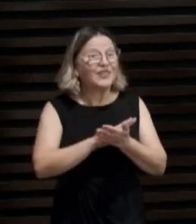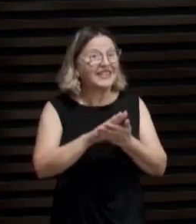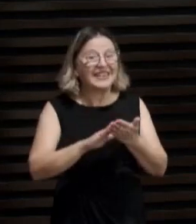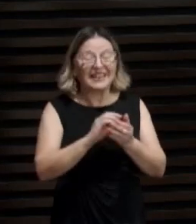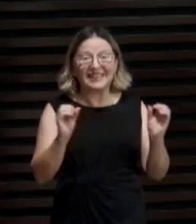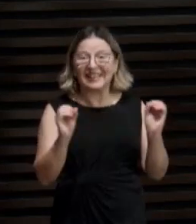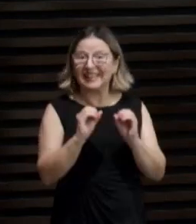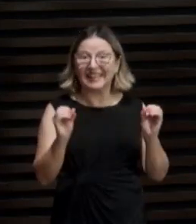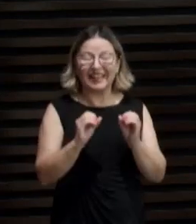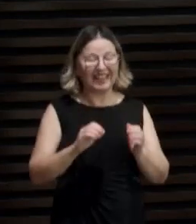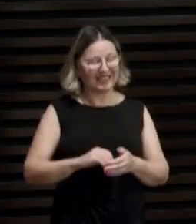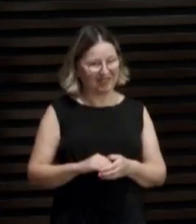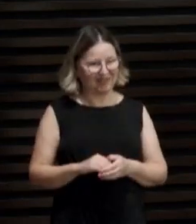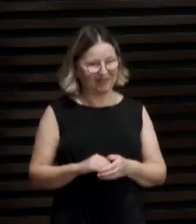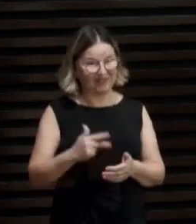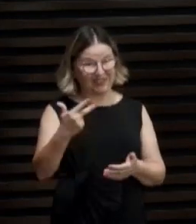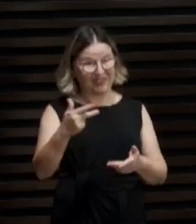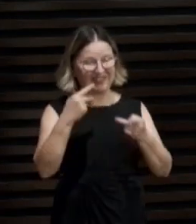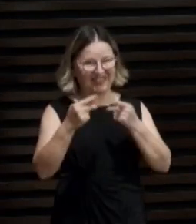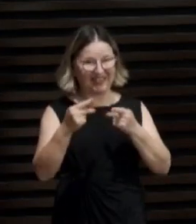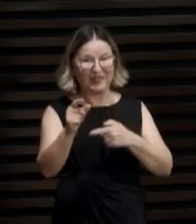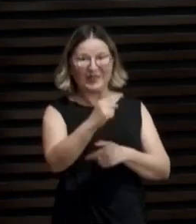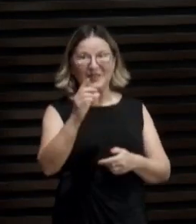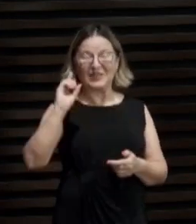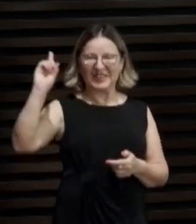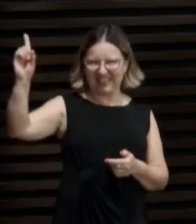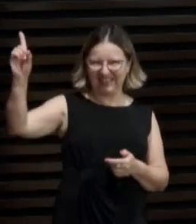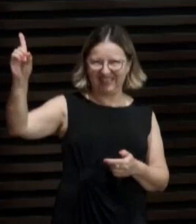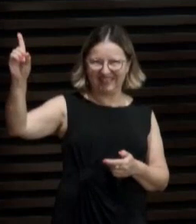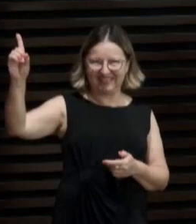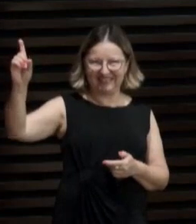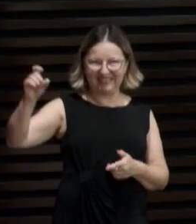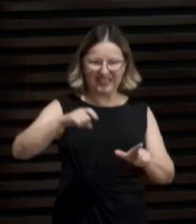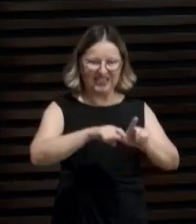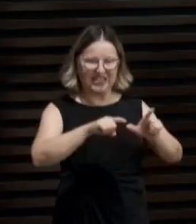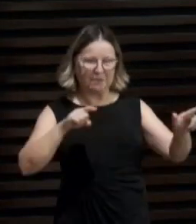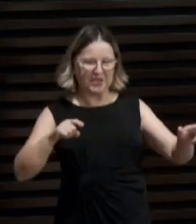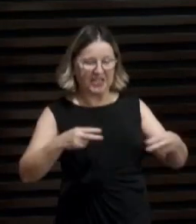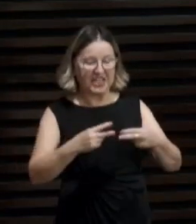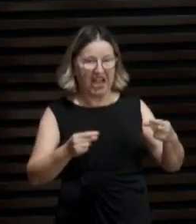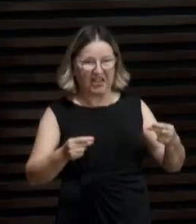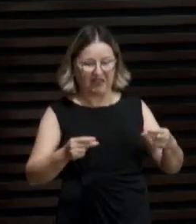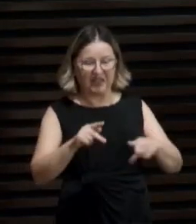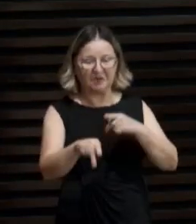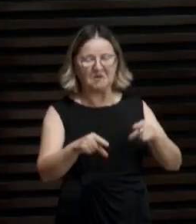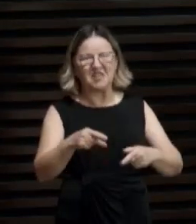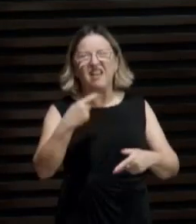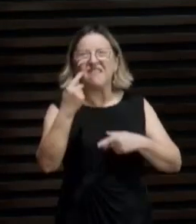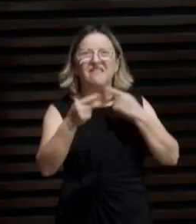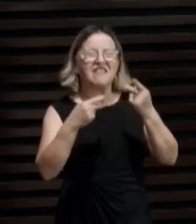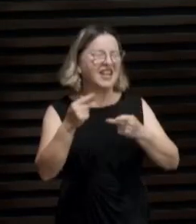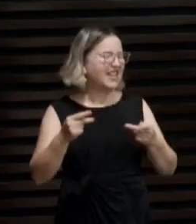Eles disseram: o nosso Deus é Deus, independente do que dizem, do que digam, do que